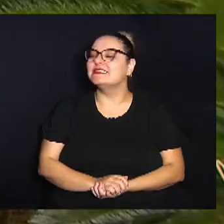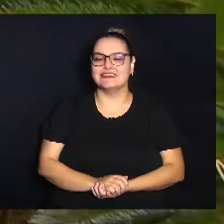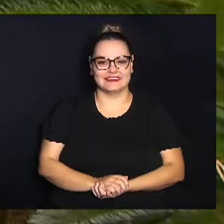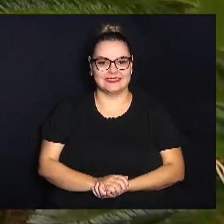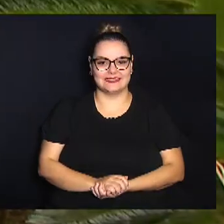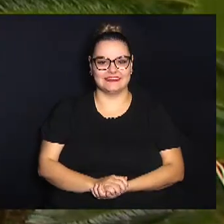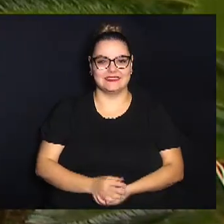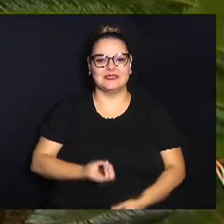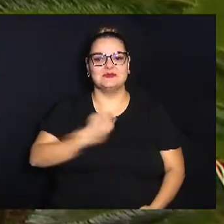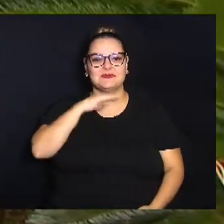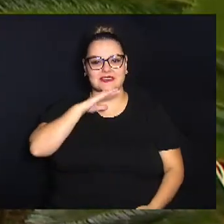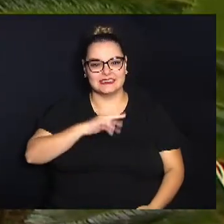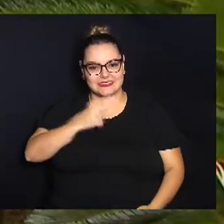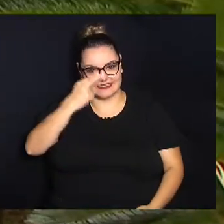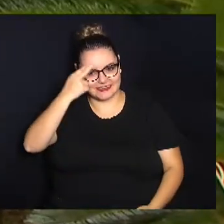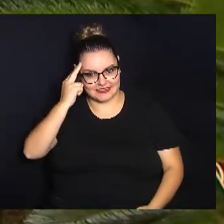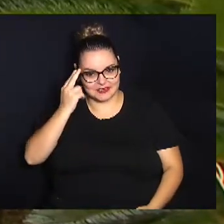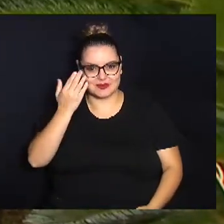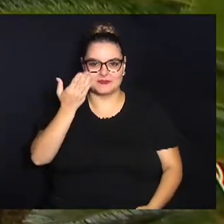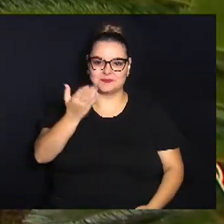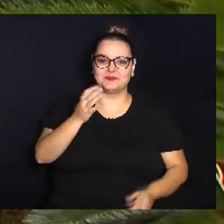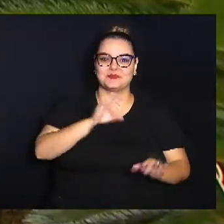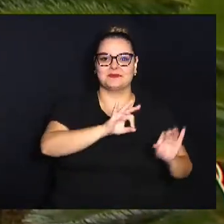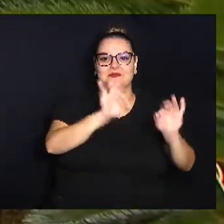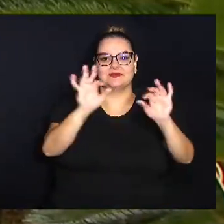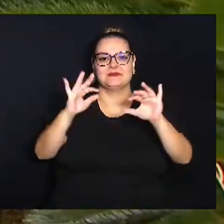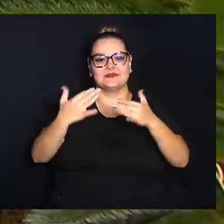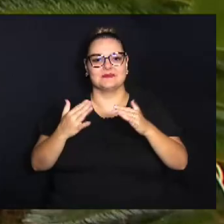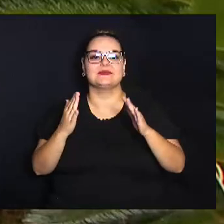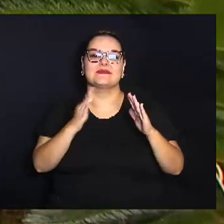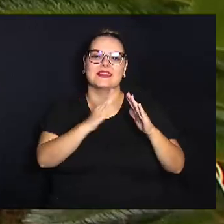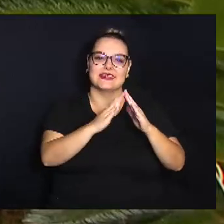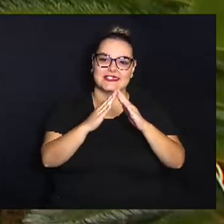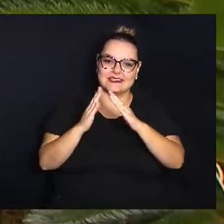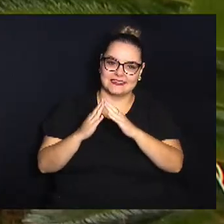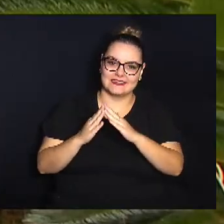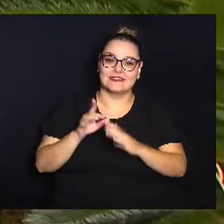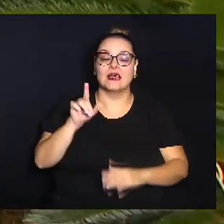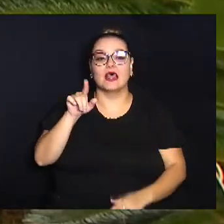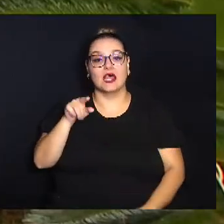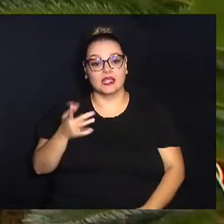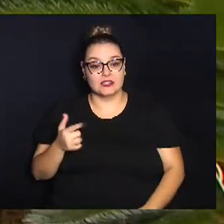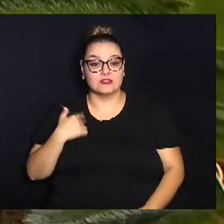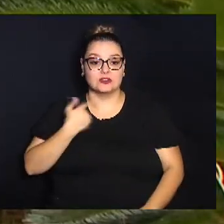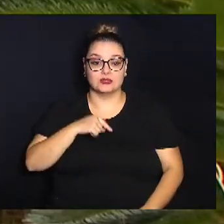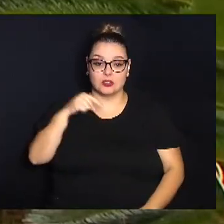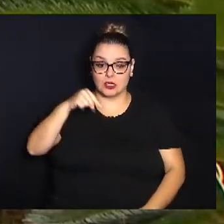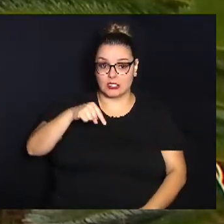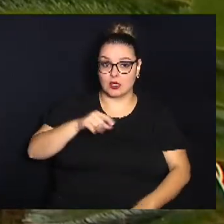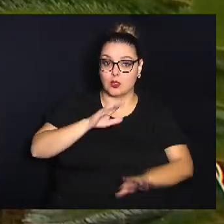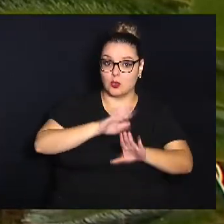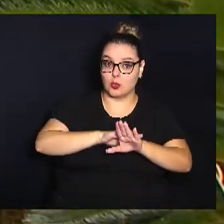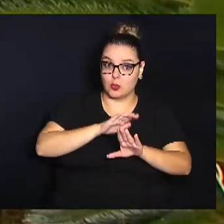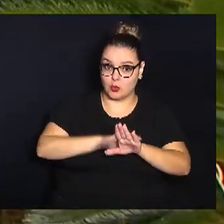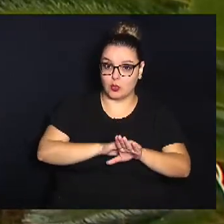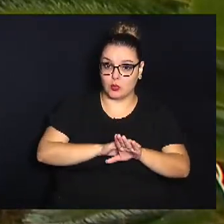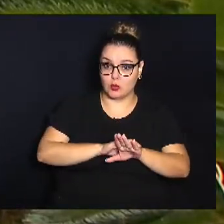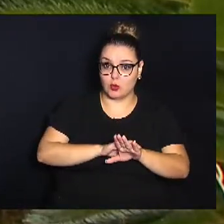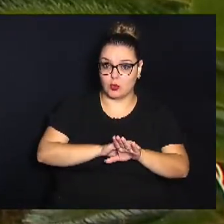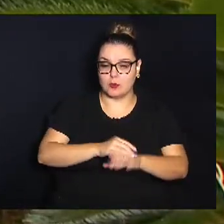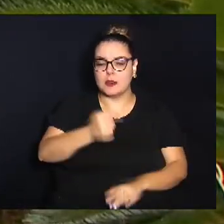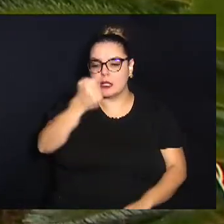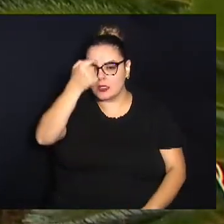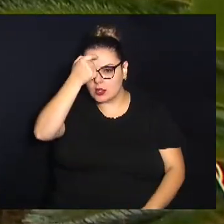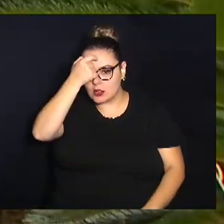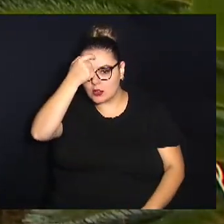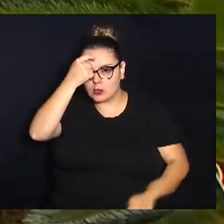Muito boa tarde, Gabriel Castro, a você que acompanha a gente de casa. É isso mesmo, a gente está aqui com uma ação para a conscientização